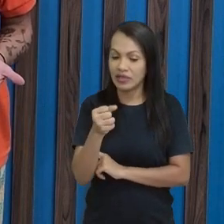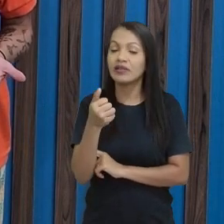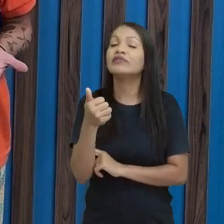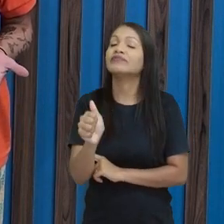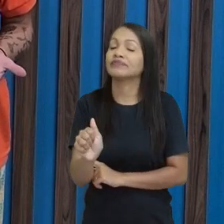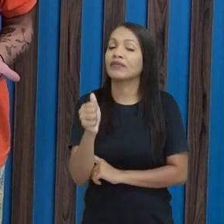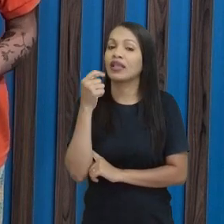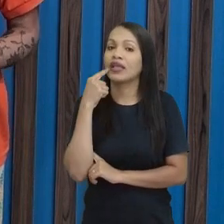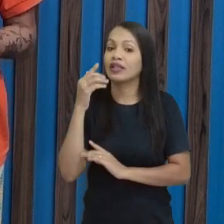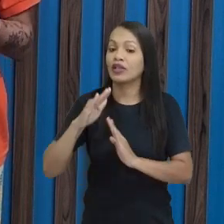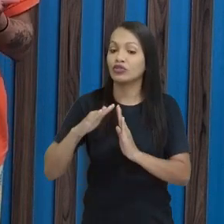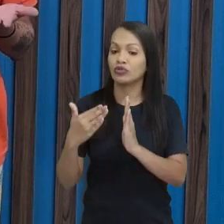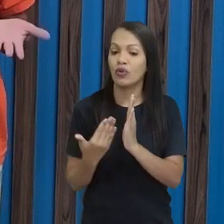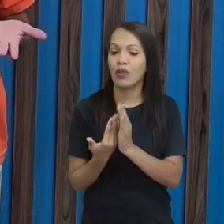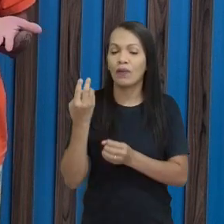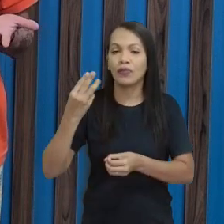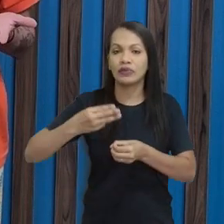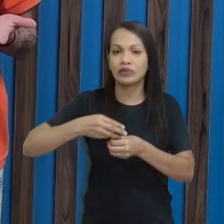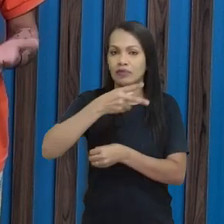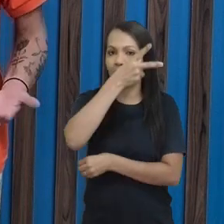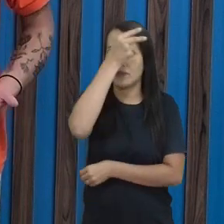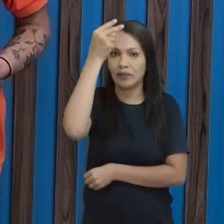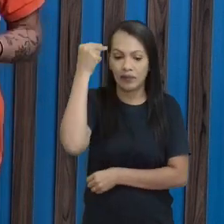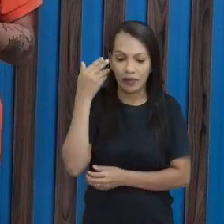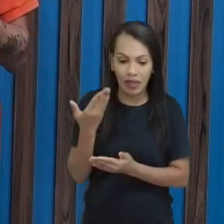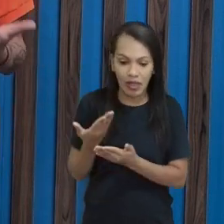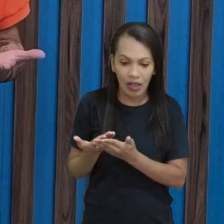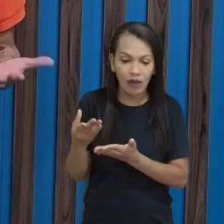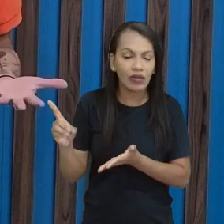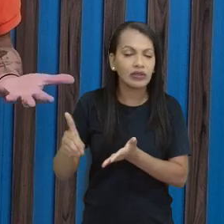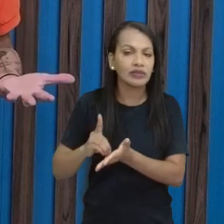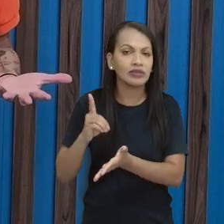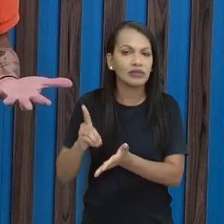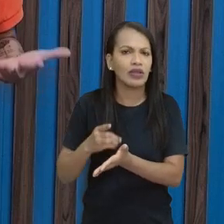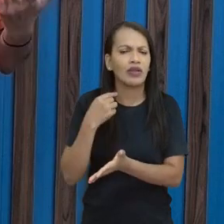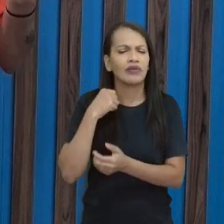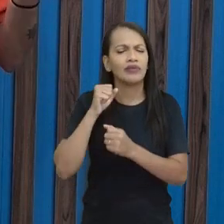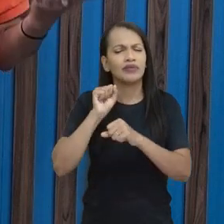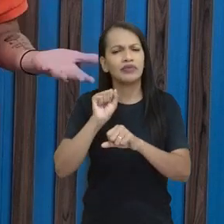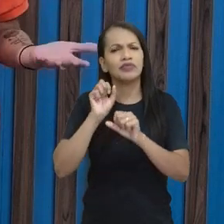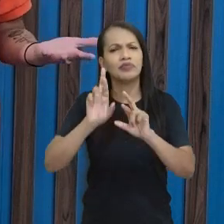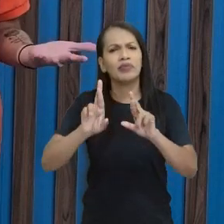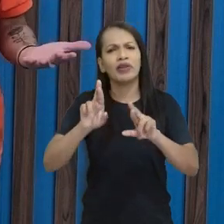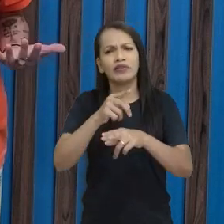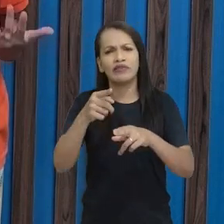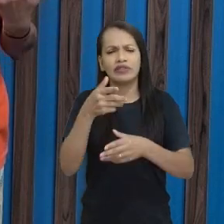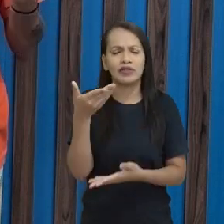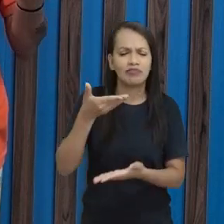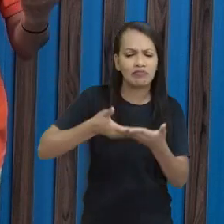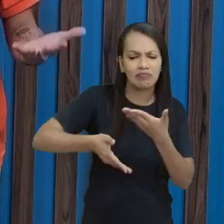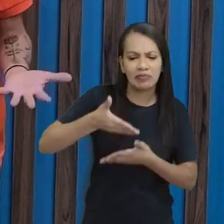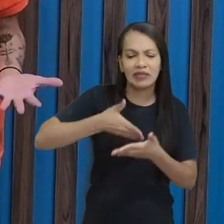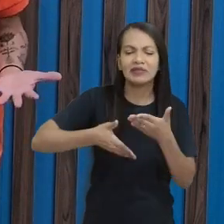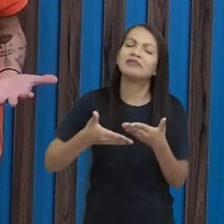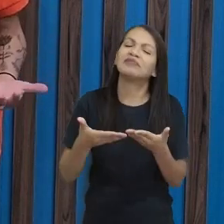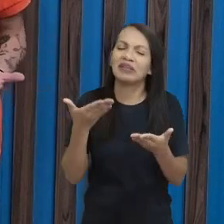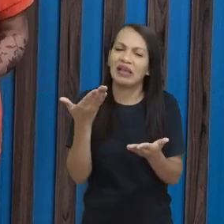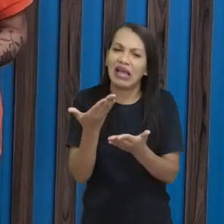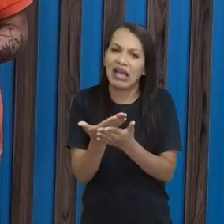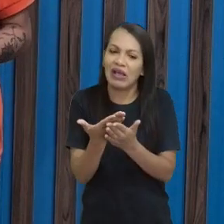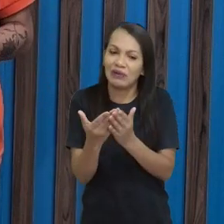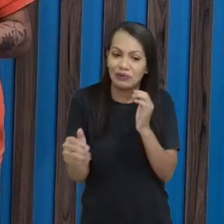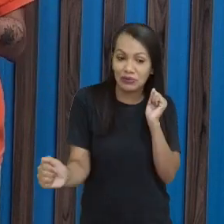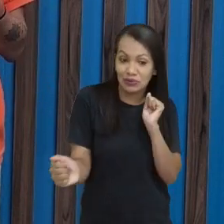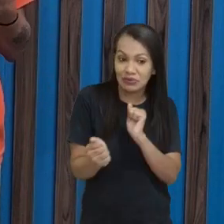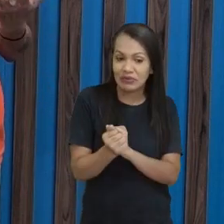para Aulas Digitais, e espero aí, a interação hoje aqui com vocês, junto com a gente aqui, que a aula